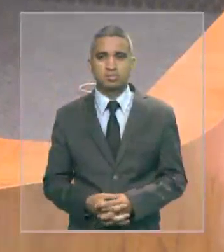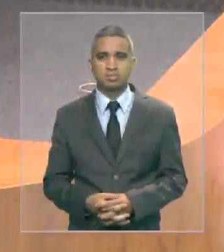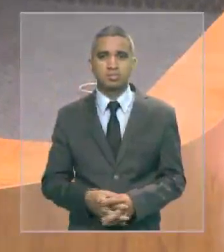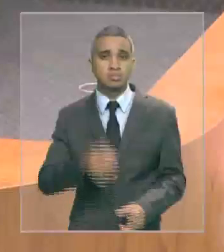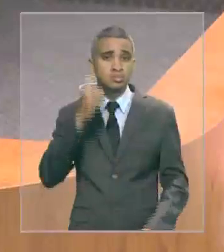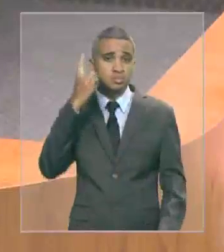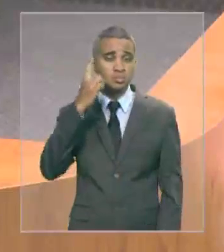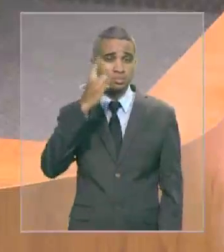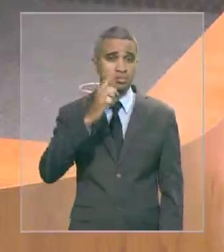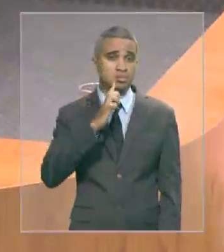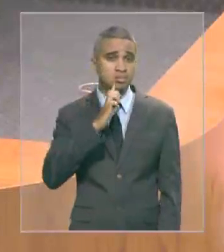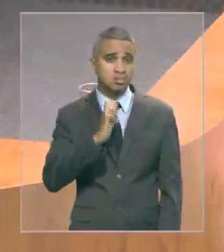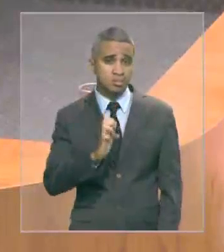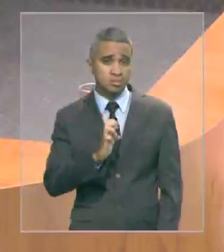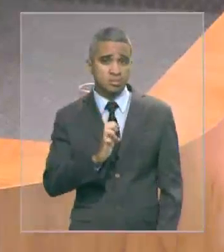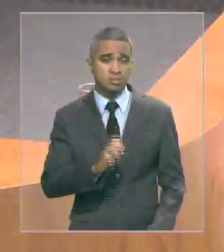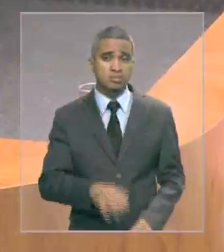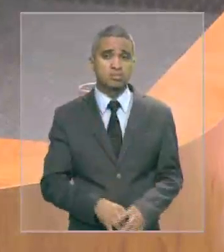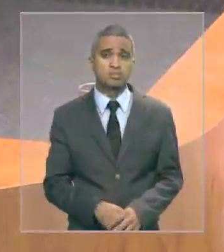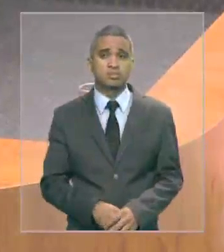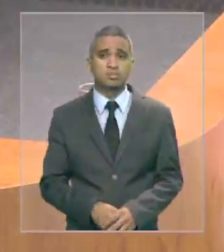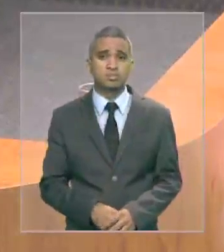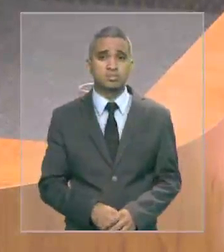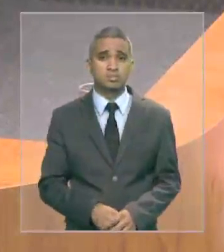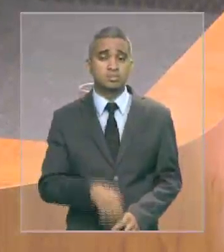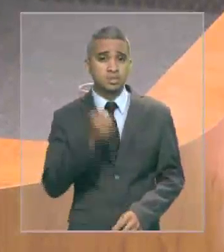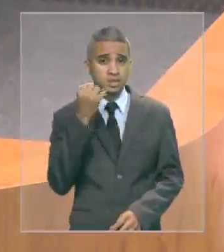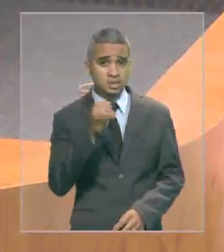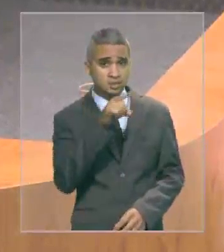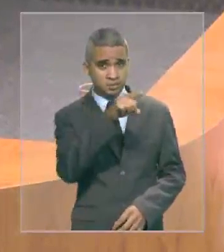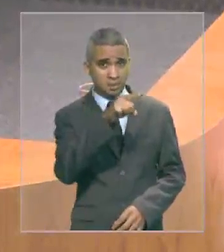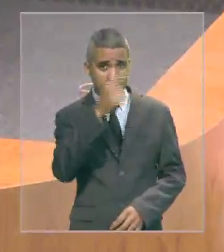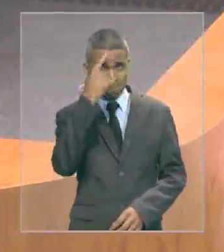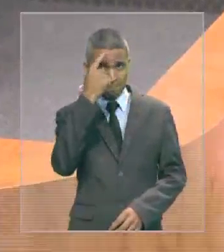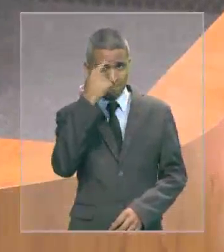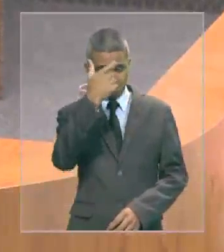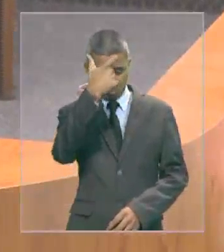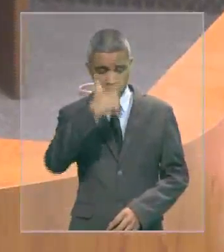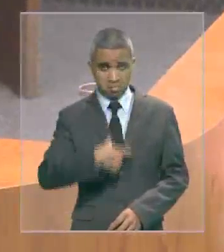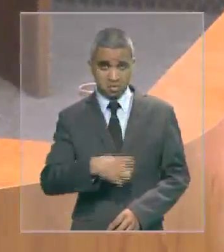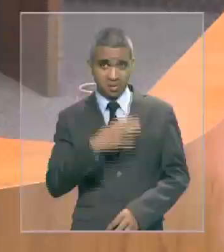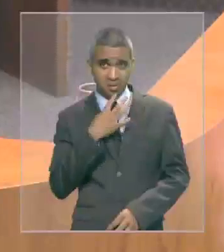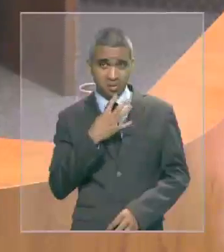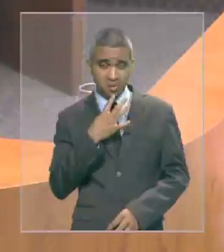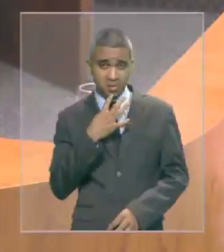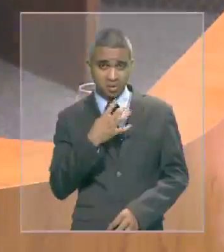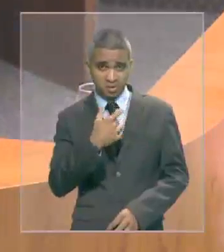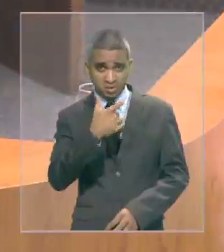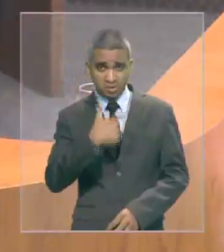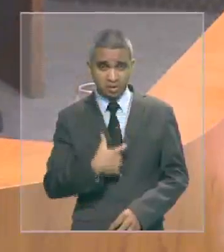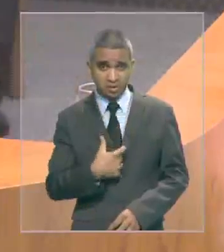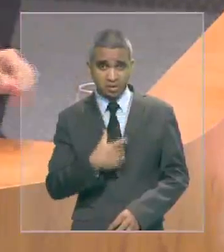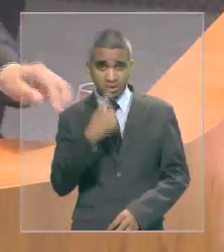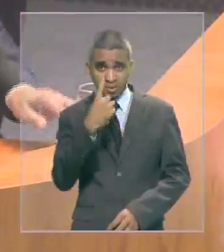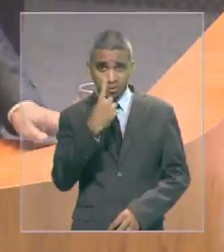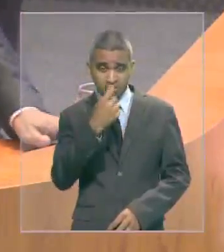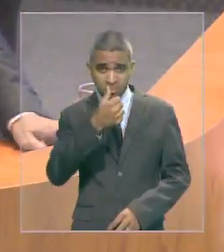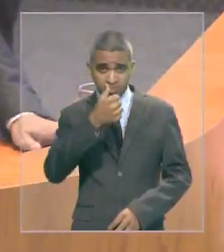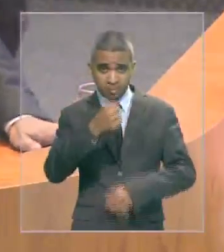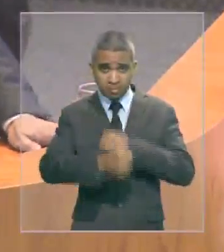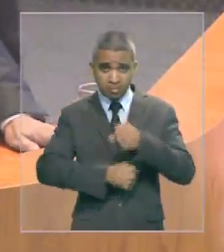se Vossa Excelência acha que me conhece, baseado no primeiro ano como deputado